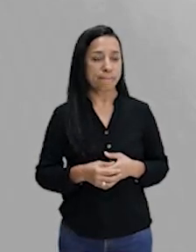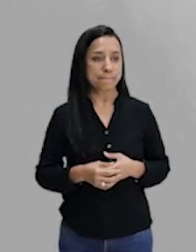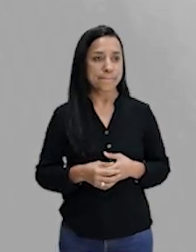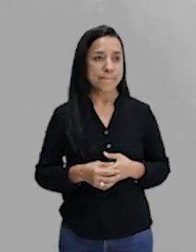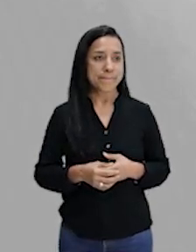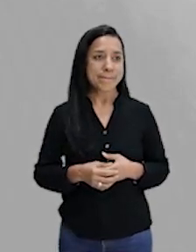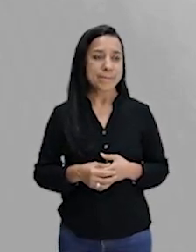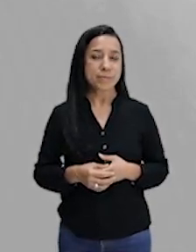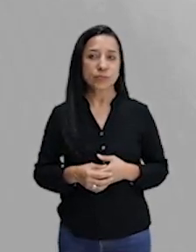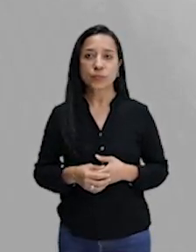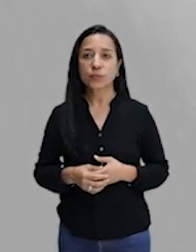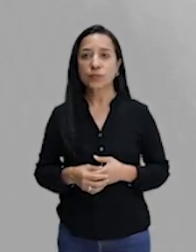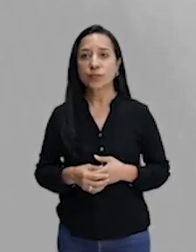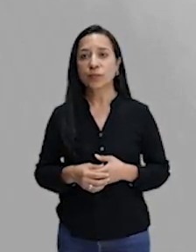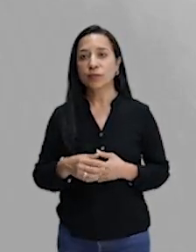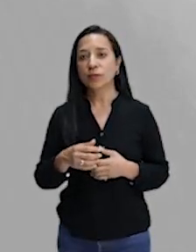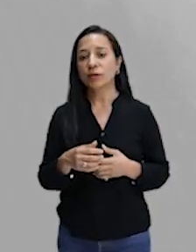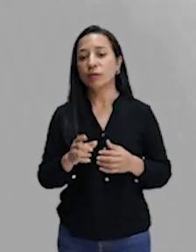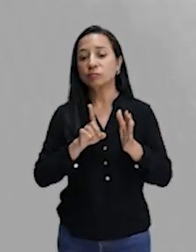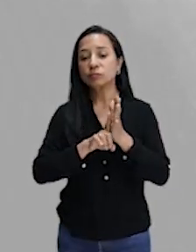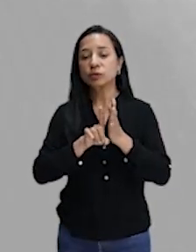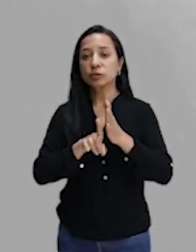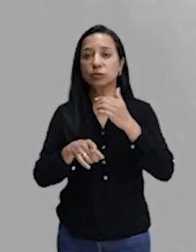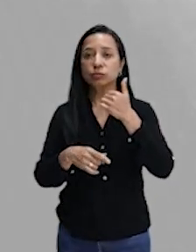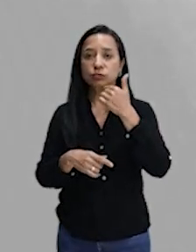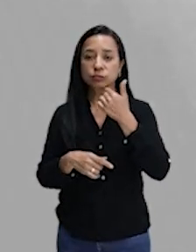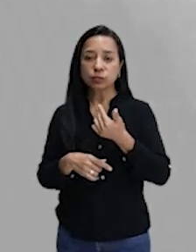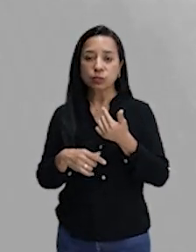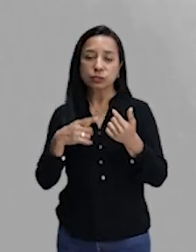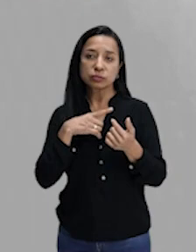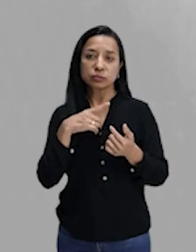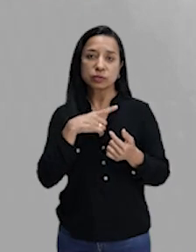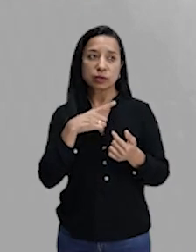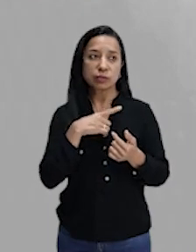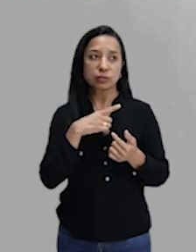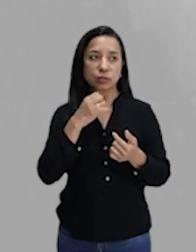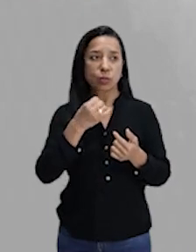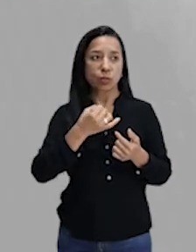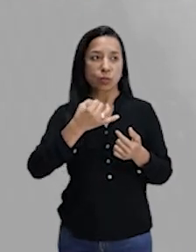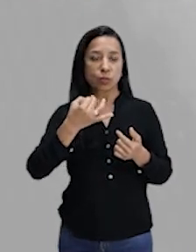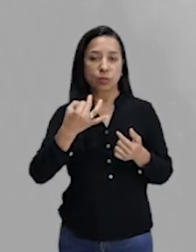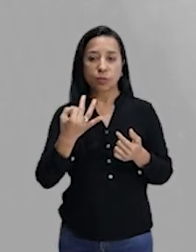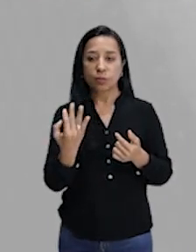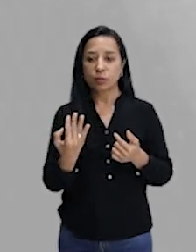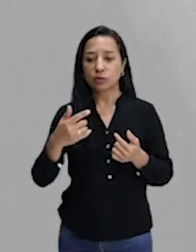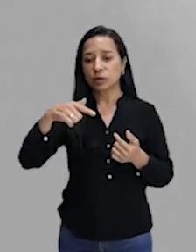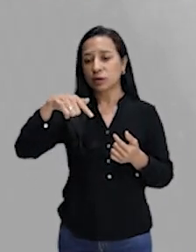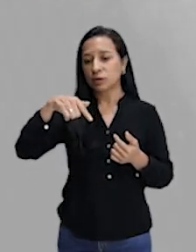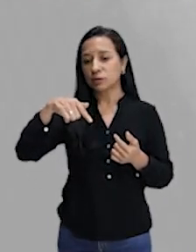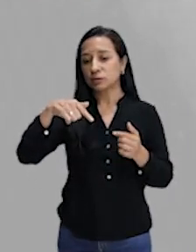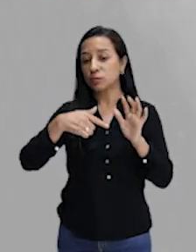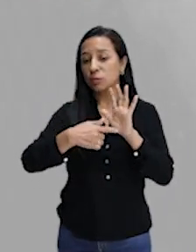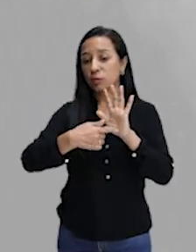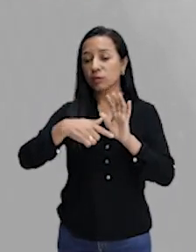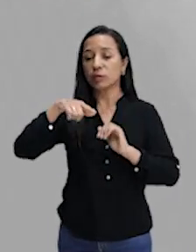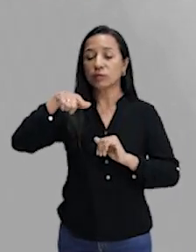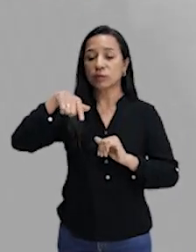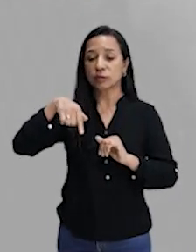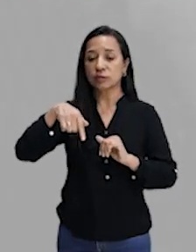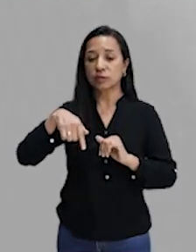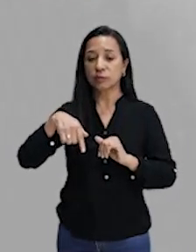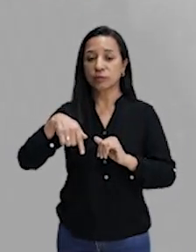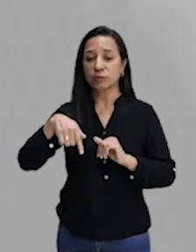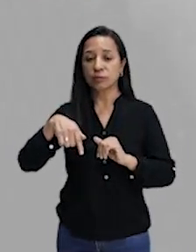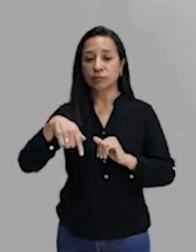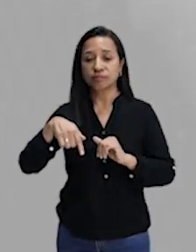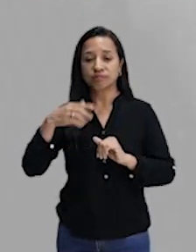né no caso da questão 2 nós temos uma quantidade aí de carga elétrica que ele não